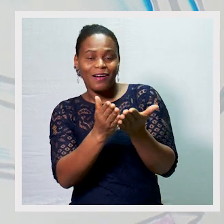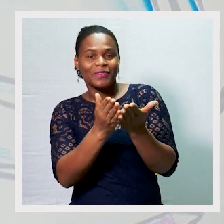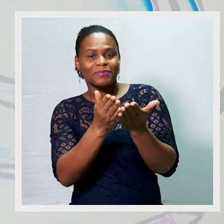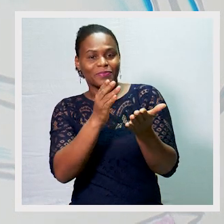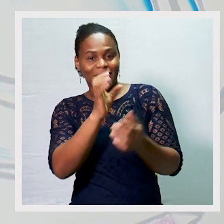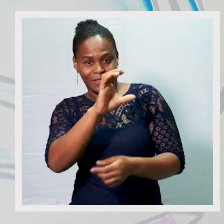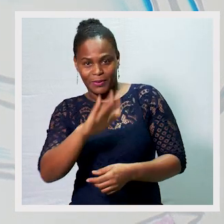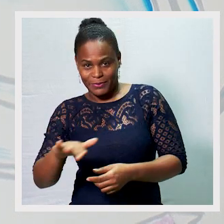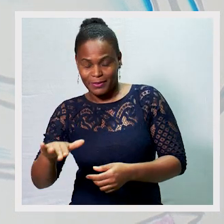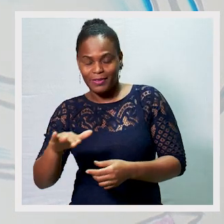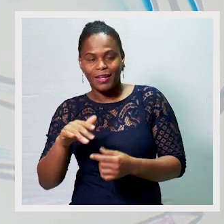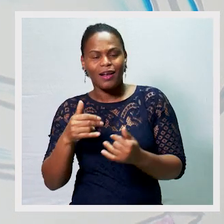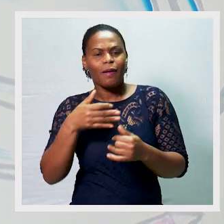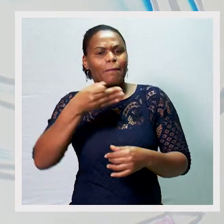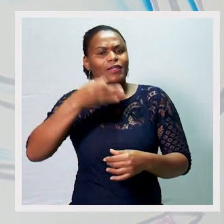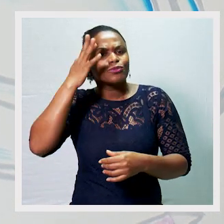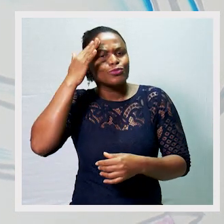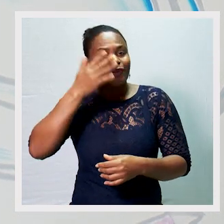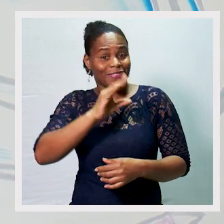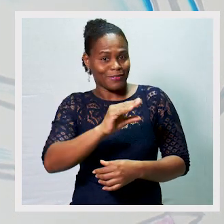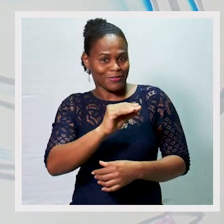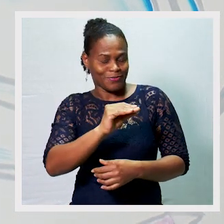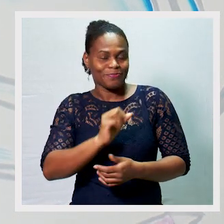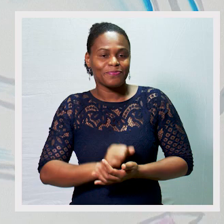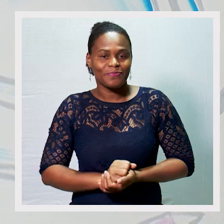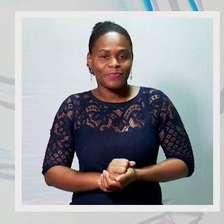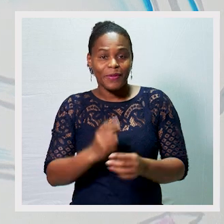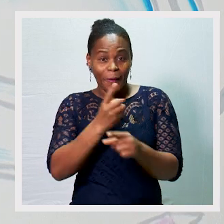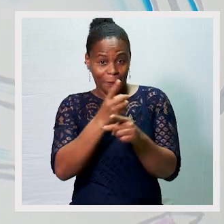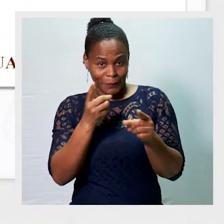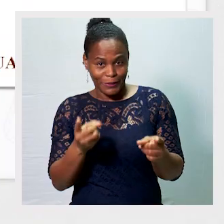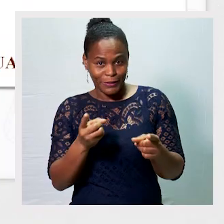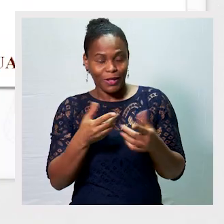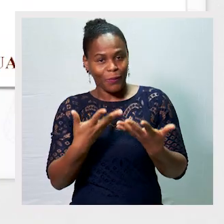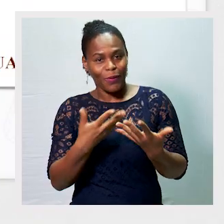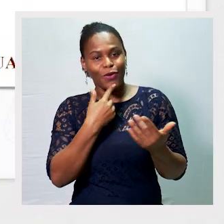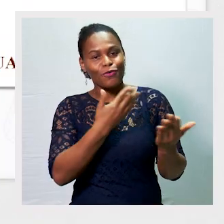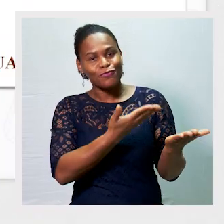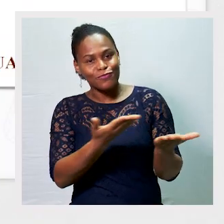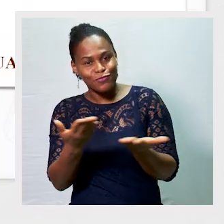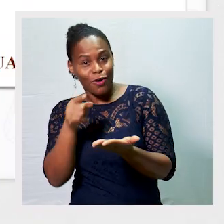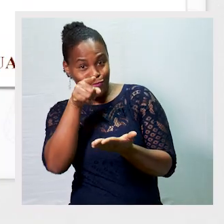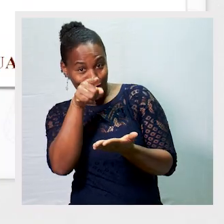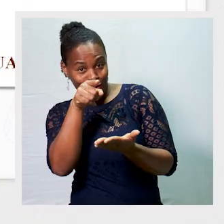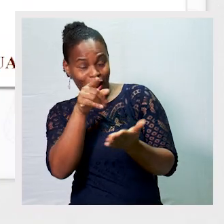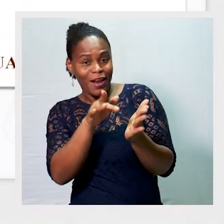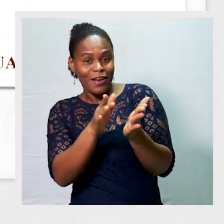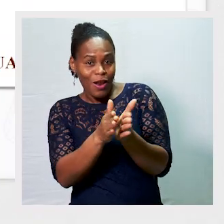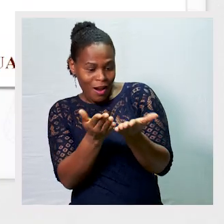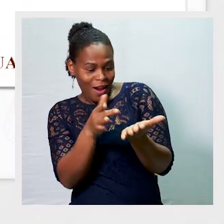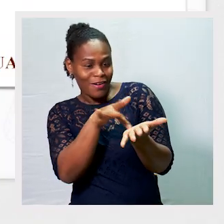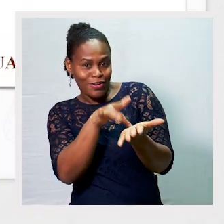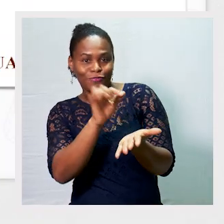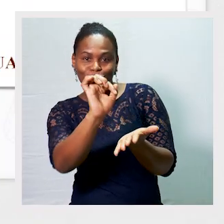vosso manual de Ciências Integradas a partir da página 10. Por isso, convido-vos